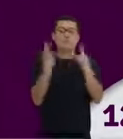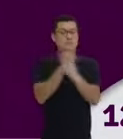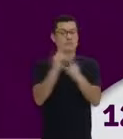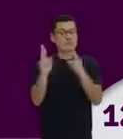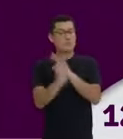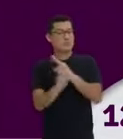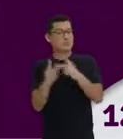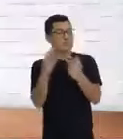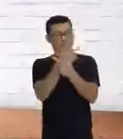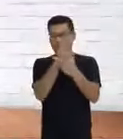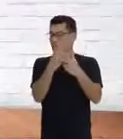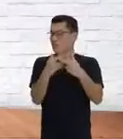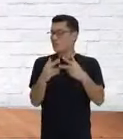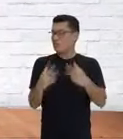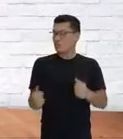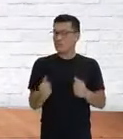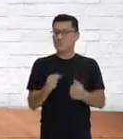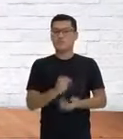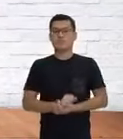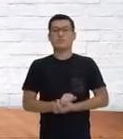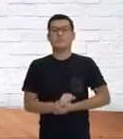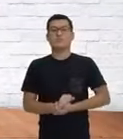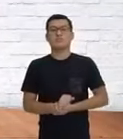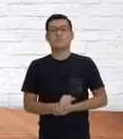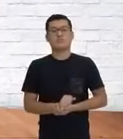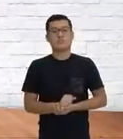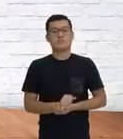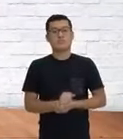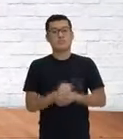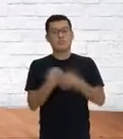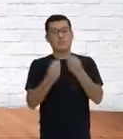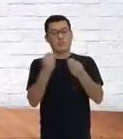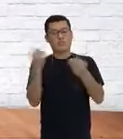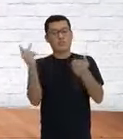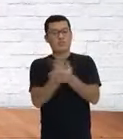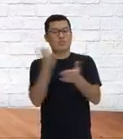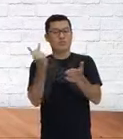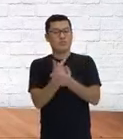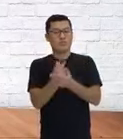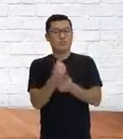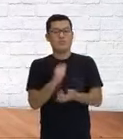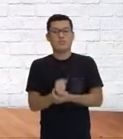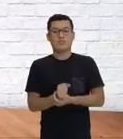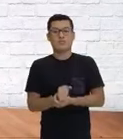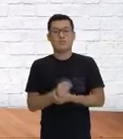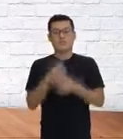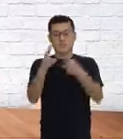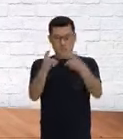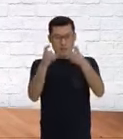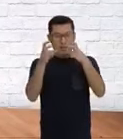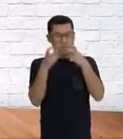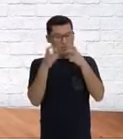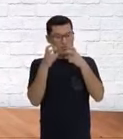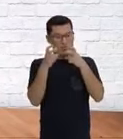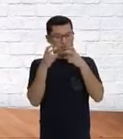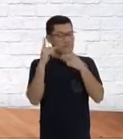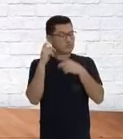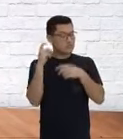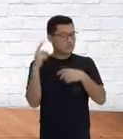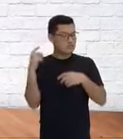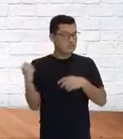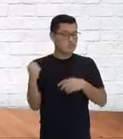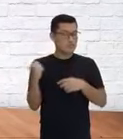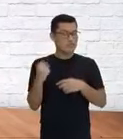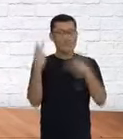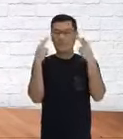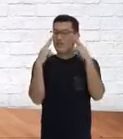com uma série de é forma e jeito de per a sonoridade